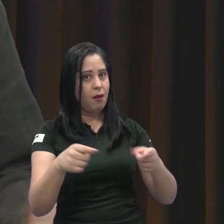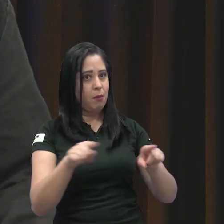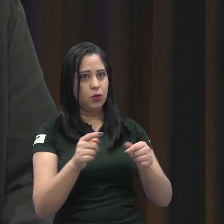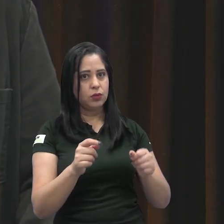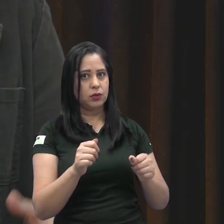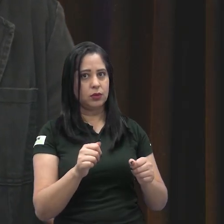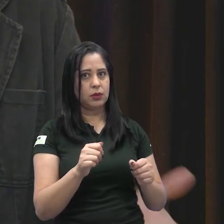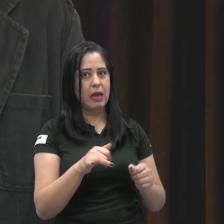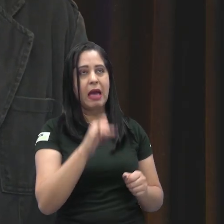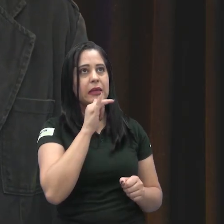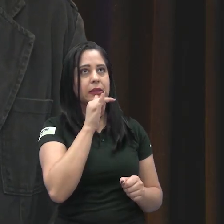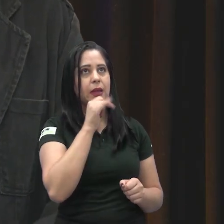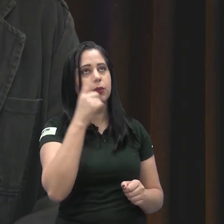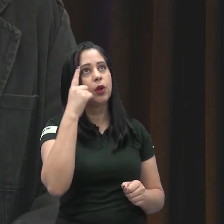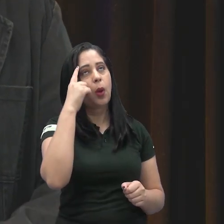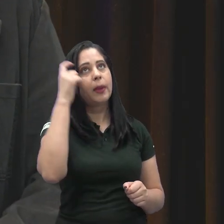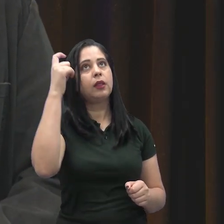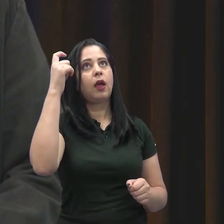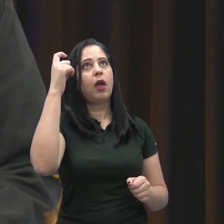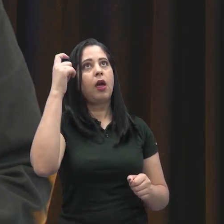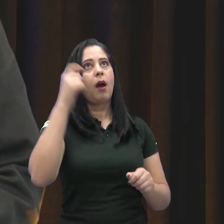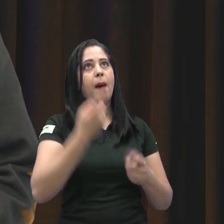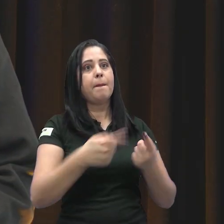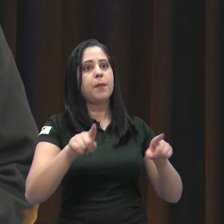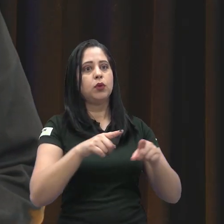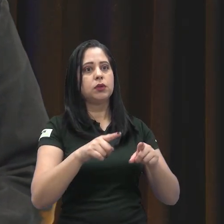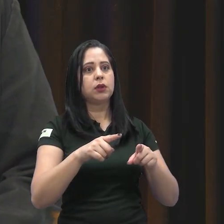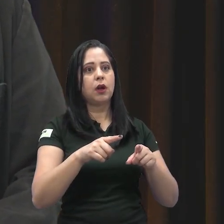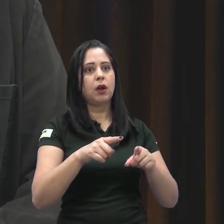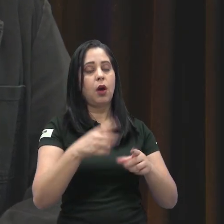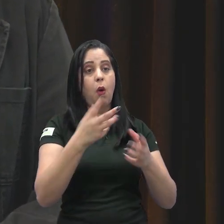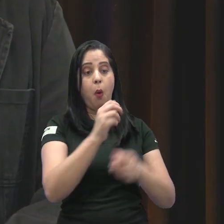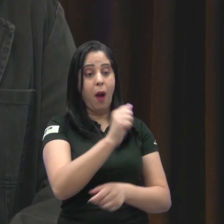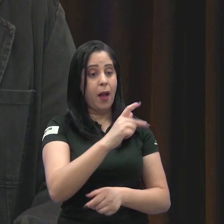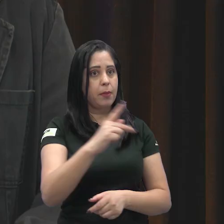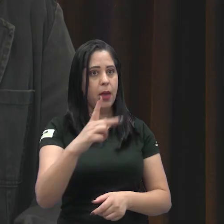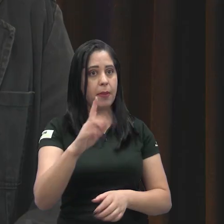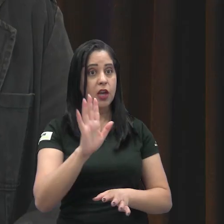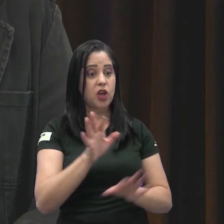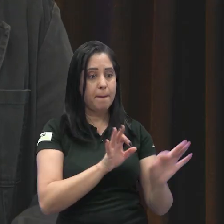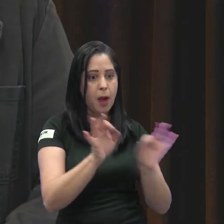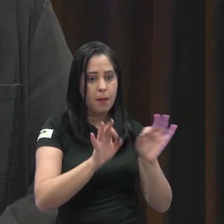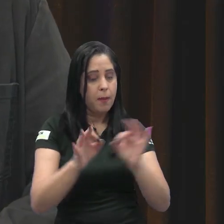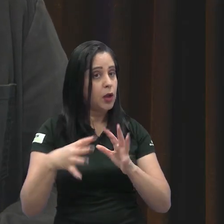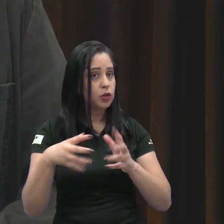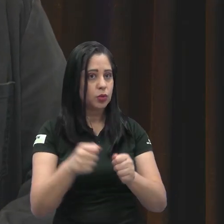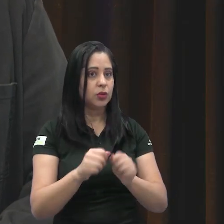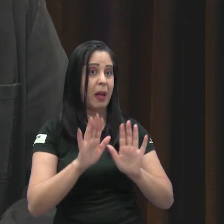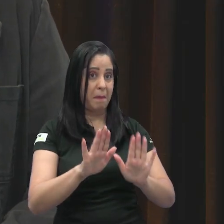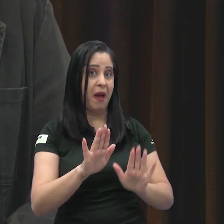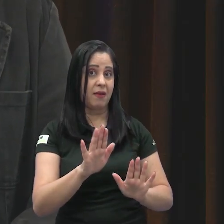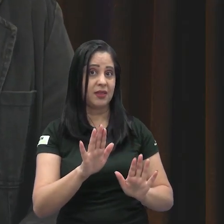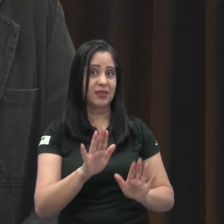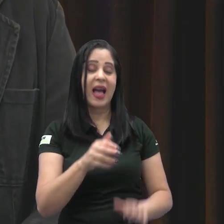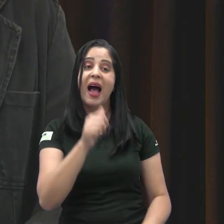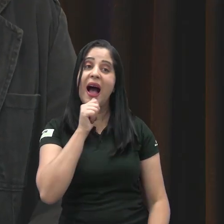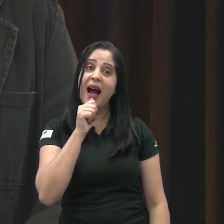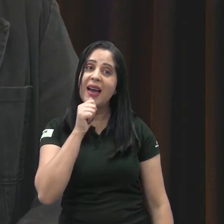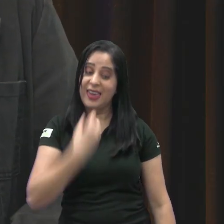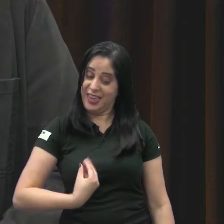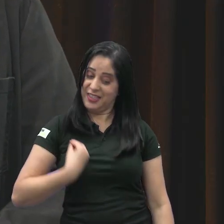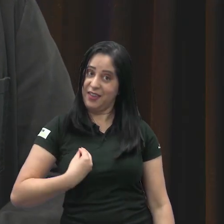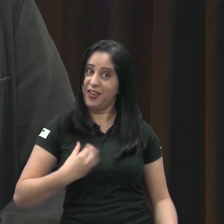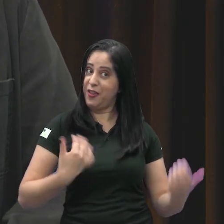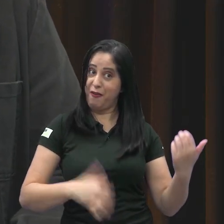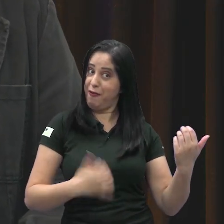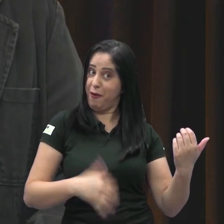uma ideia, ela faz a música. E nem por isso deixa de existir instrumentos como violão.